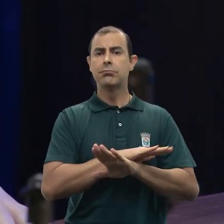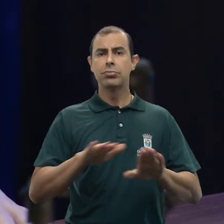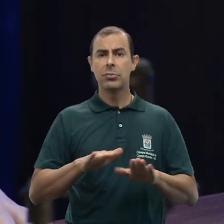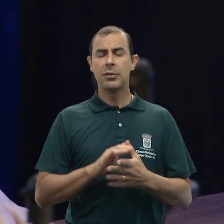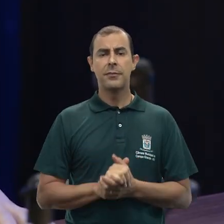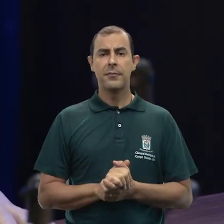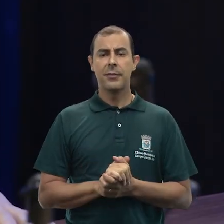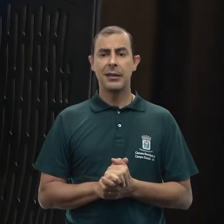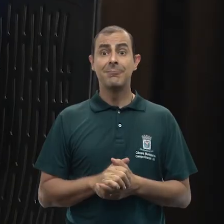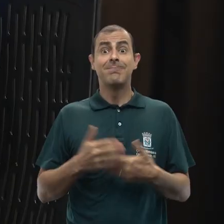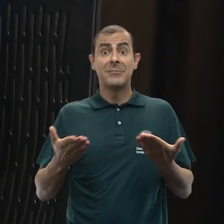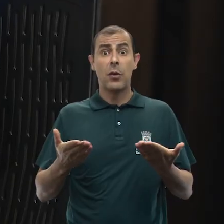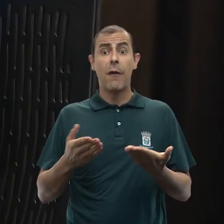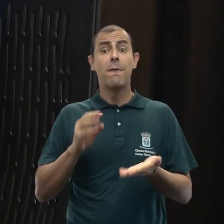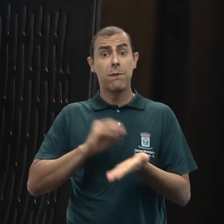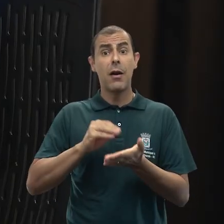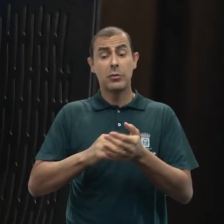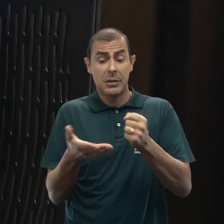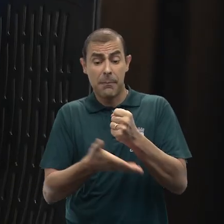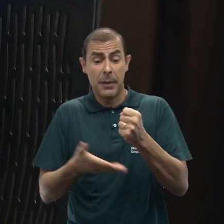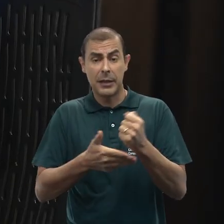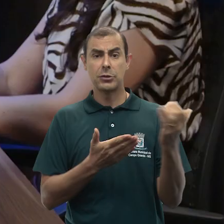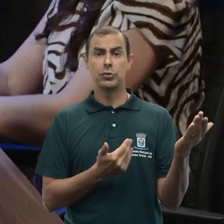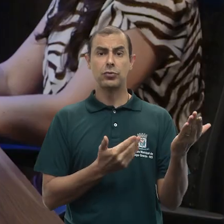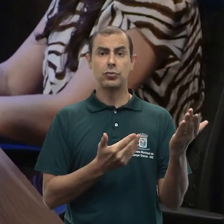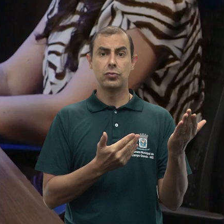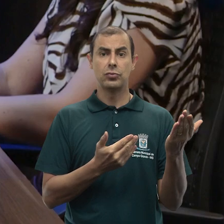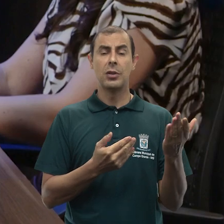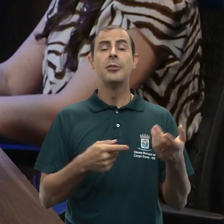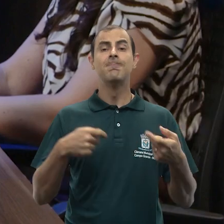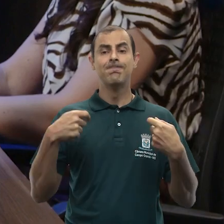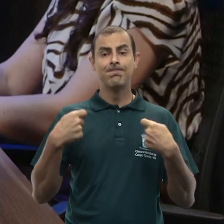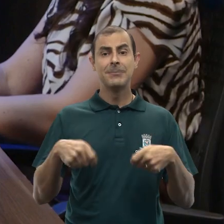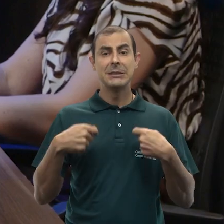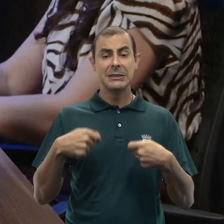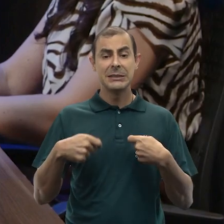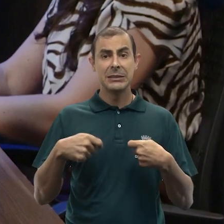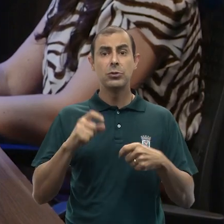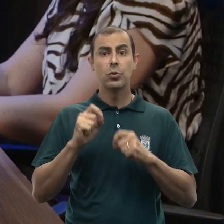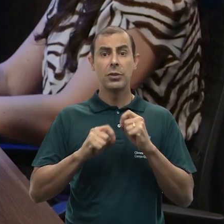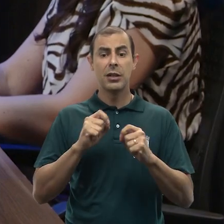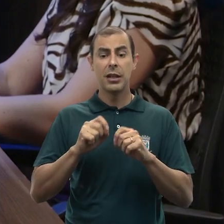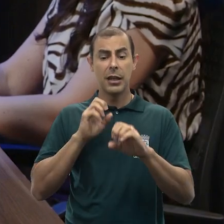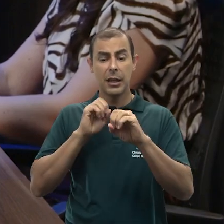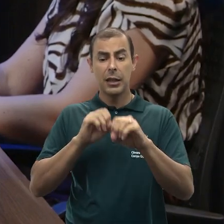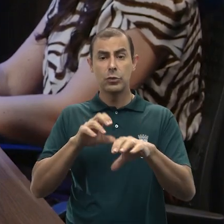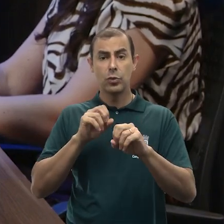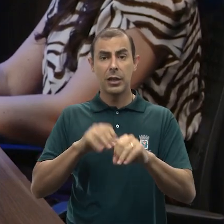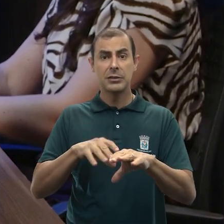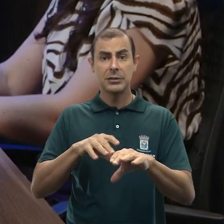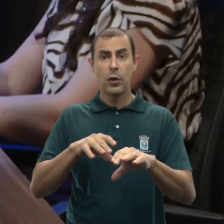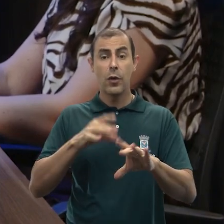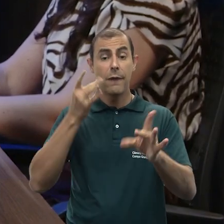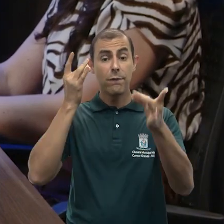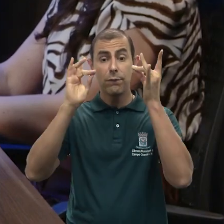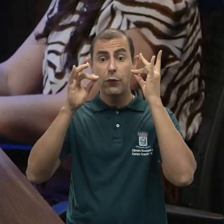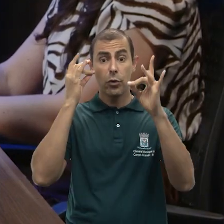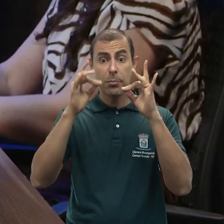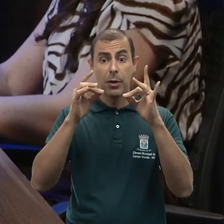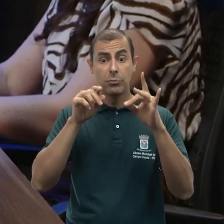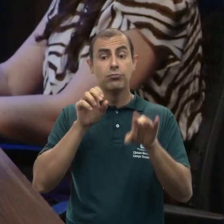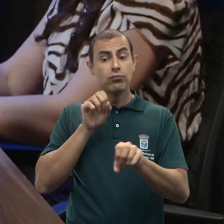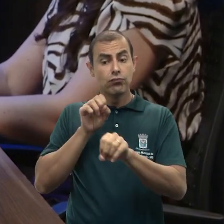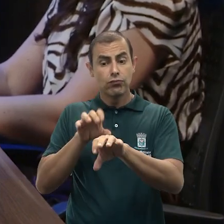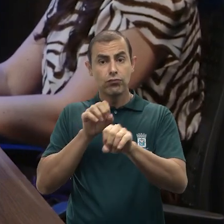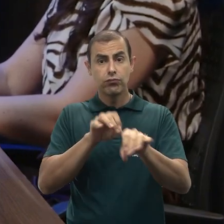base para a nossa juventude. Então, a gente vem com a educação não formal, qualificando essas pessoas para as oportunidades que existem